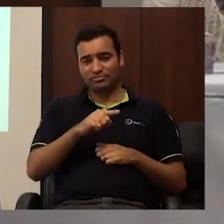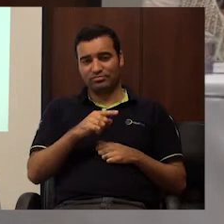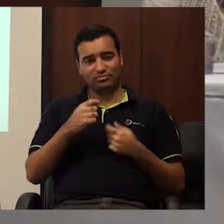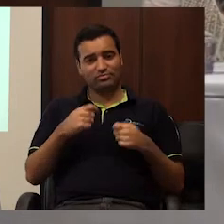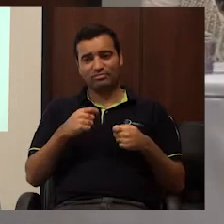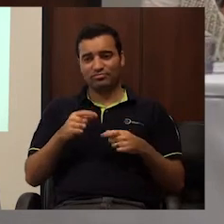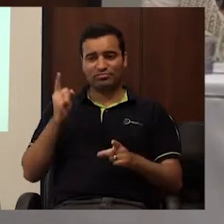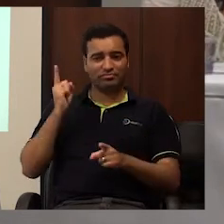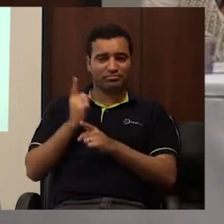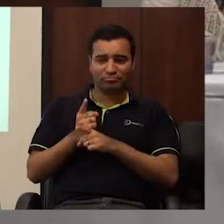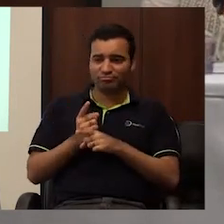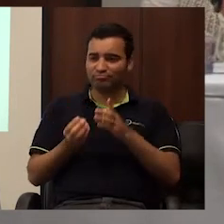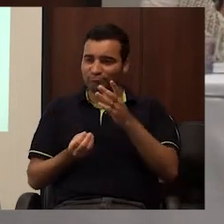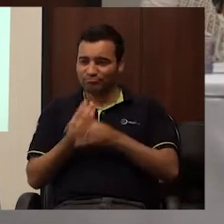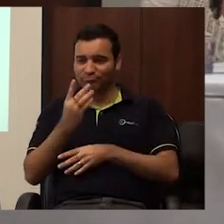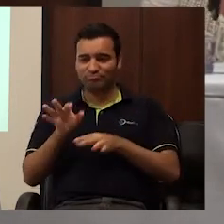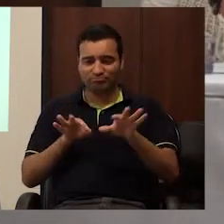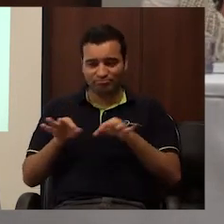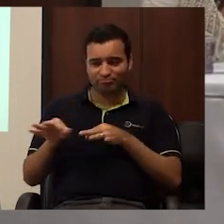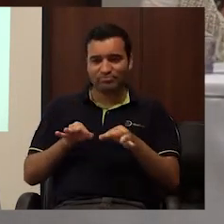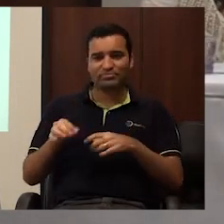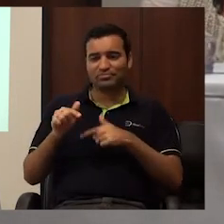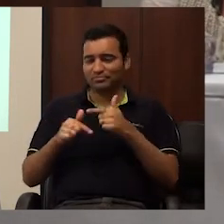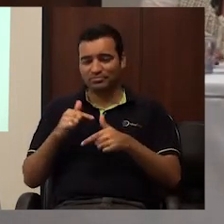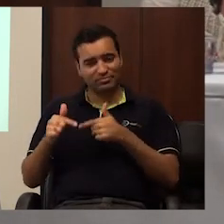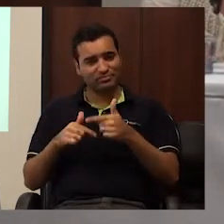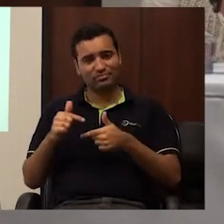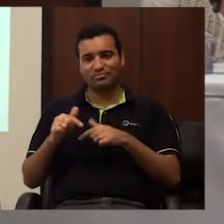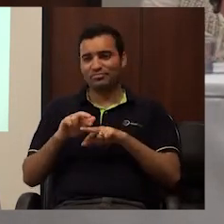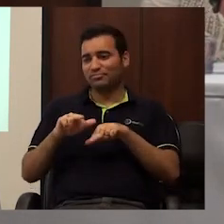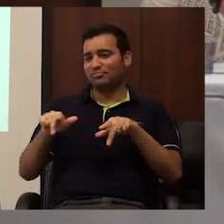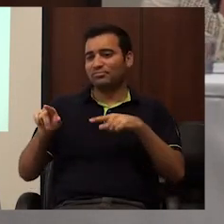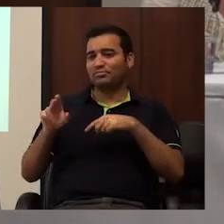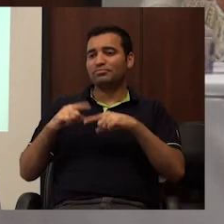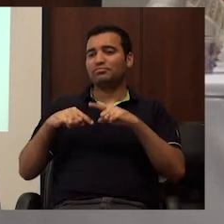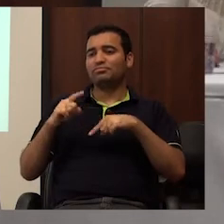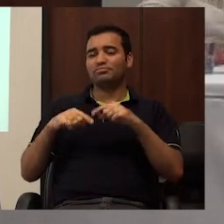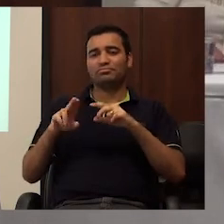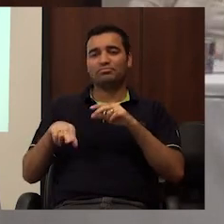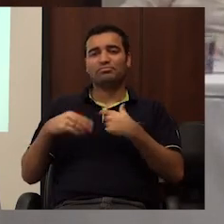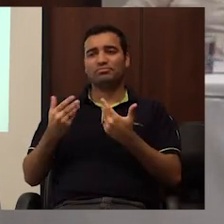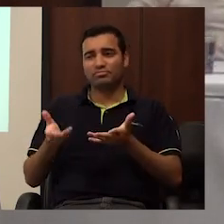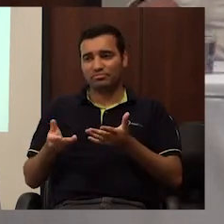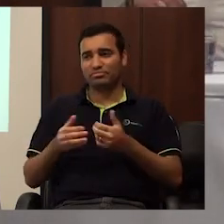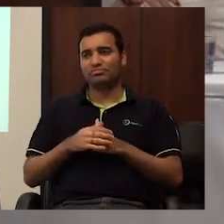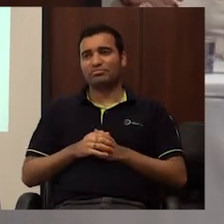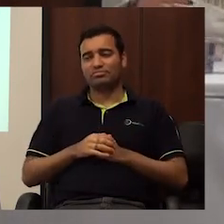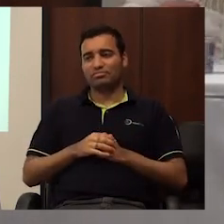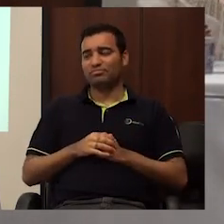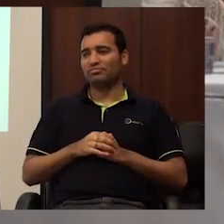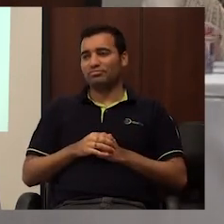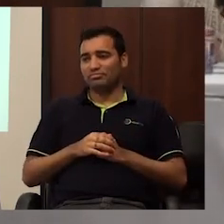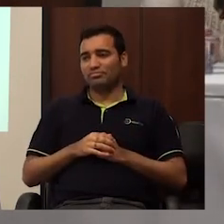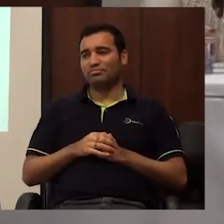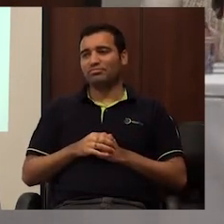que identificar, elaborar, produzir, organizar os serviços e recursos pedagógicos de acessibilidade.